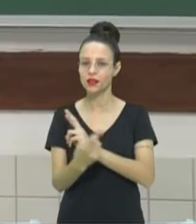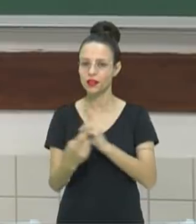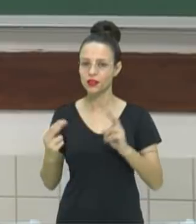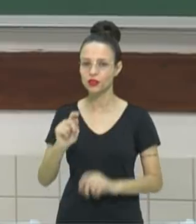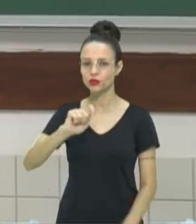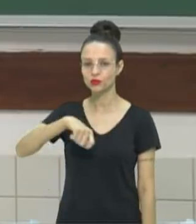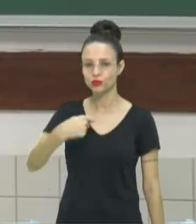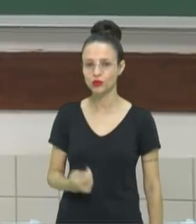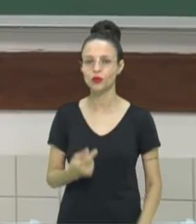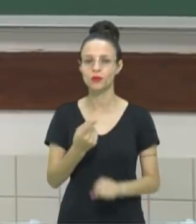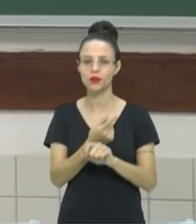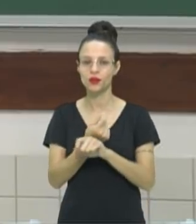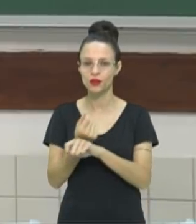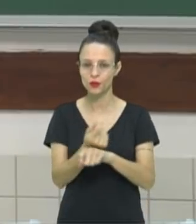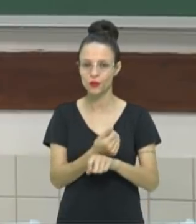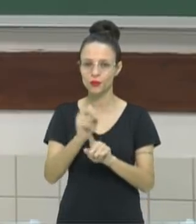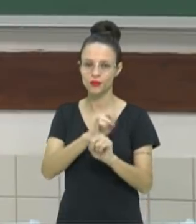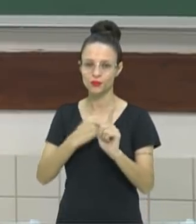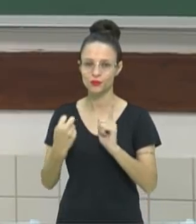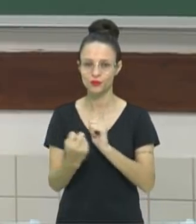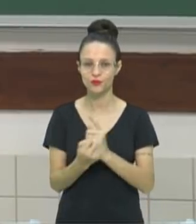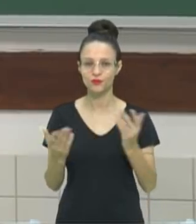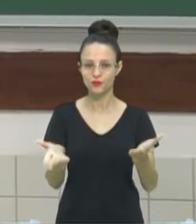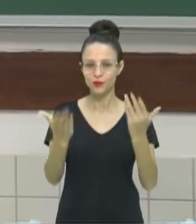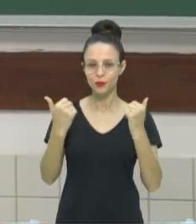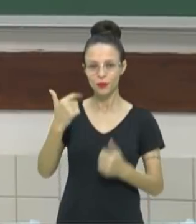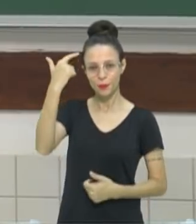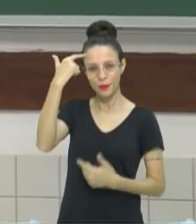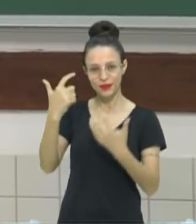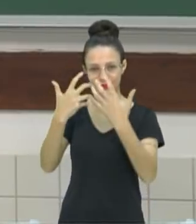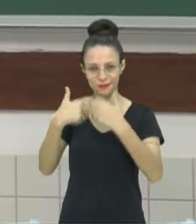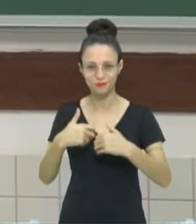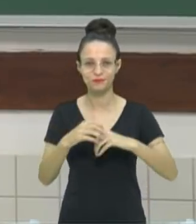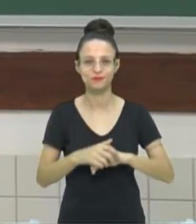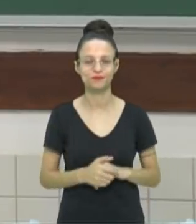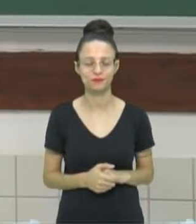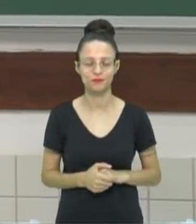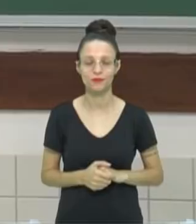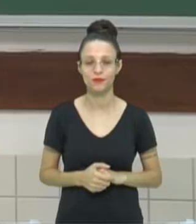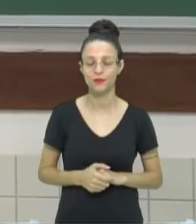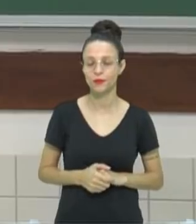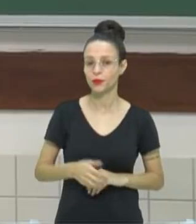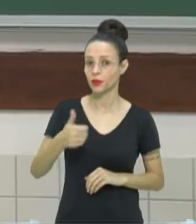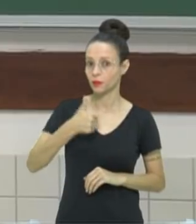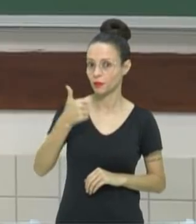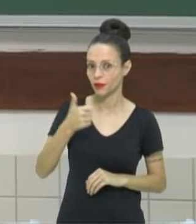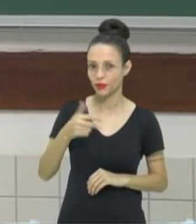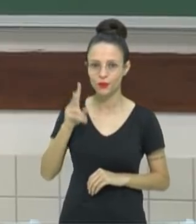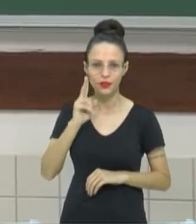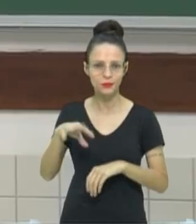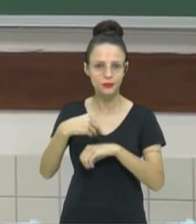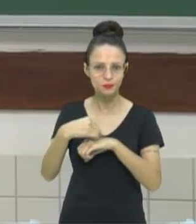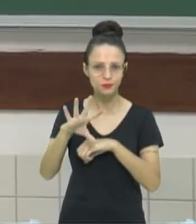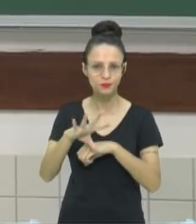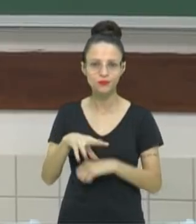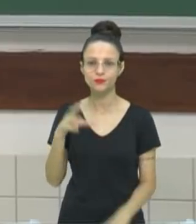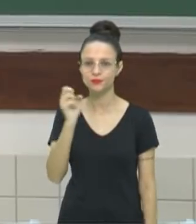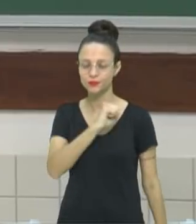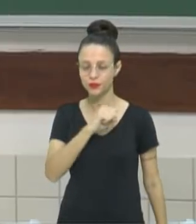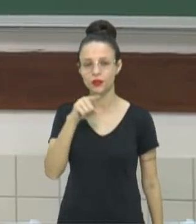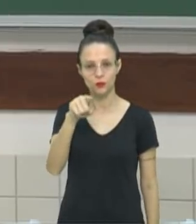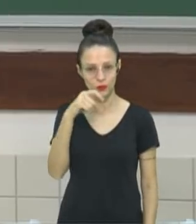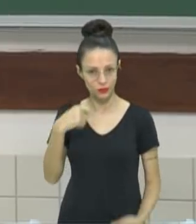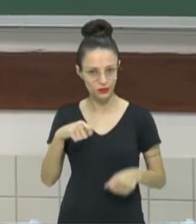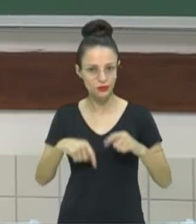aspectos socioeconômicos. Então, vamos pensar juntos lá. Primeira coisa ali, lembretes rápidos. Tenham o material de vocês em mãos